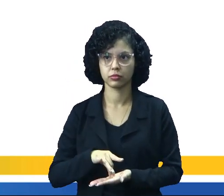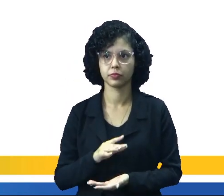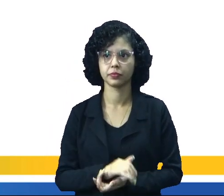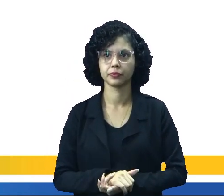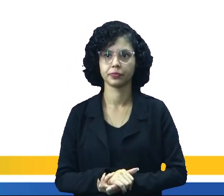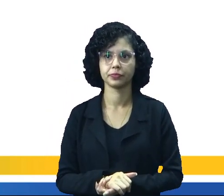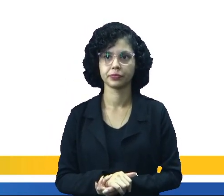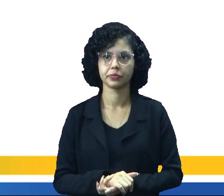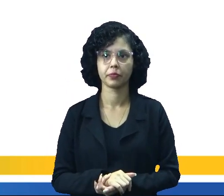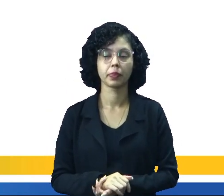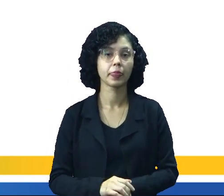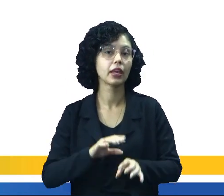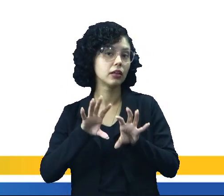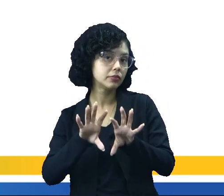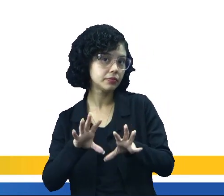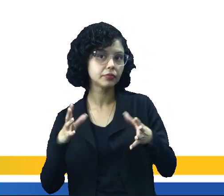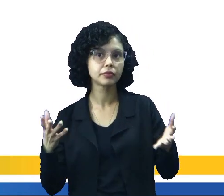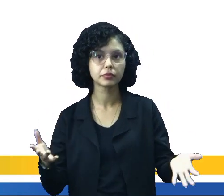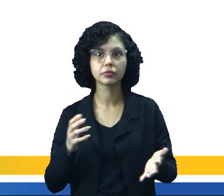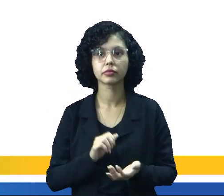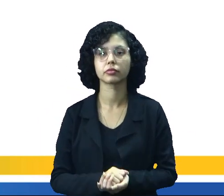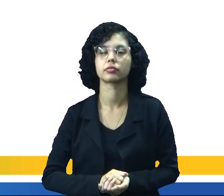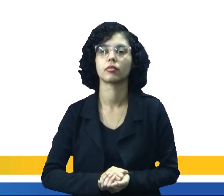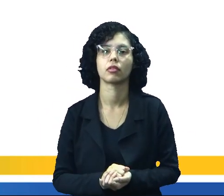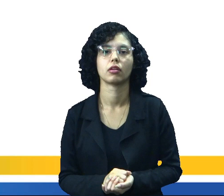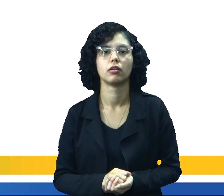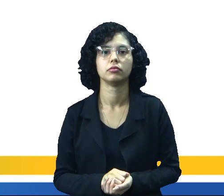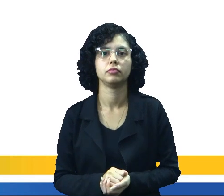própria realidade, né? Então,